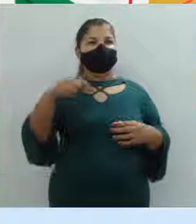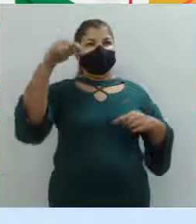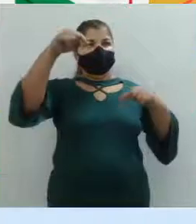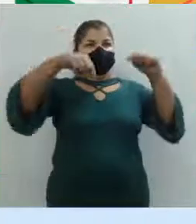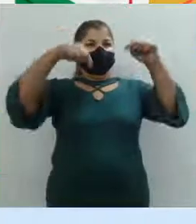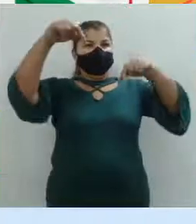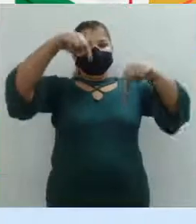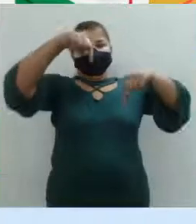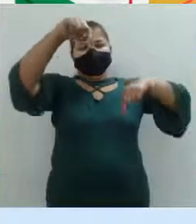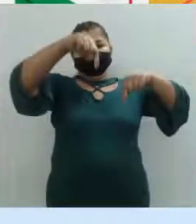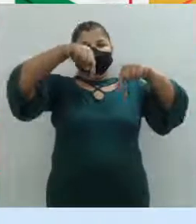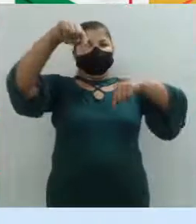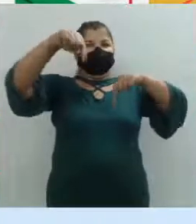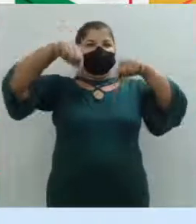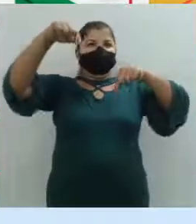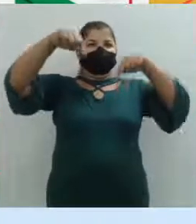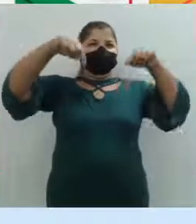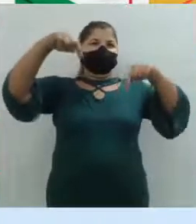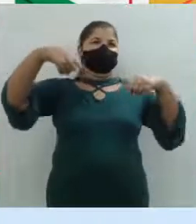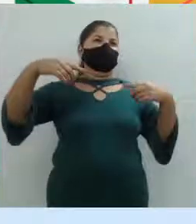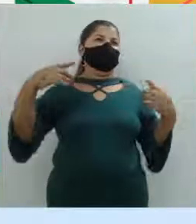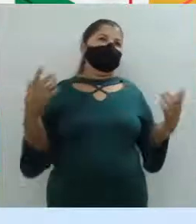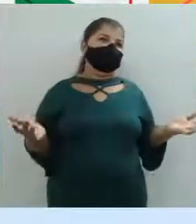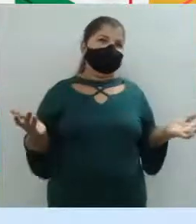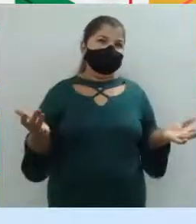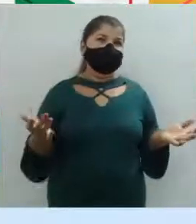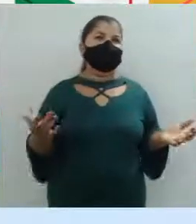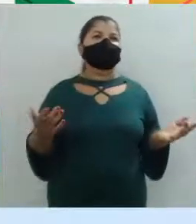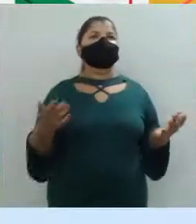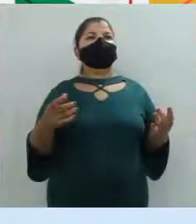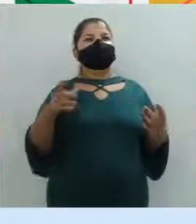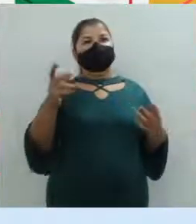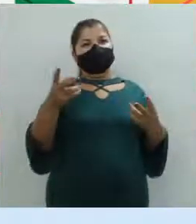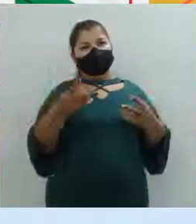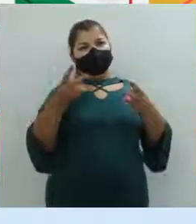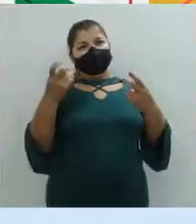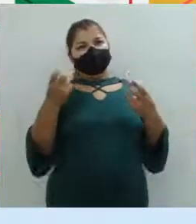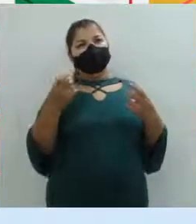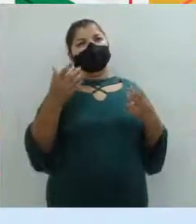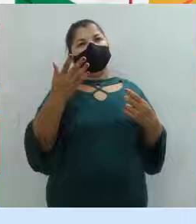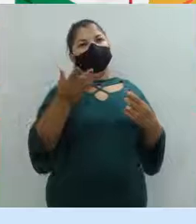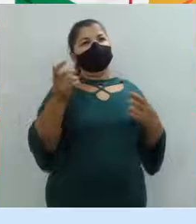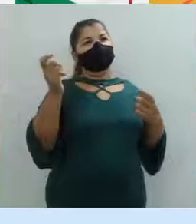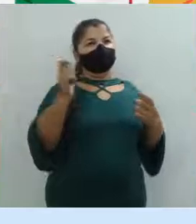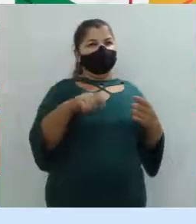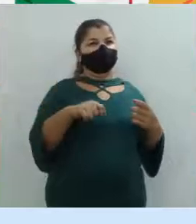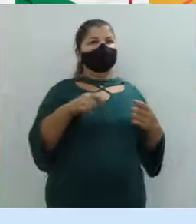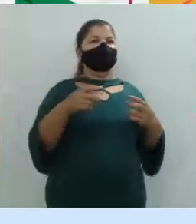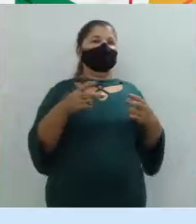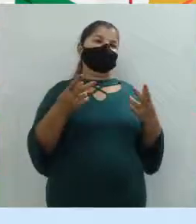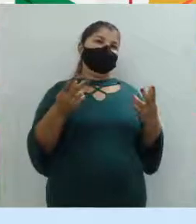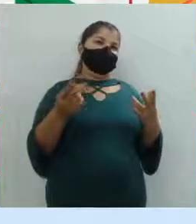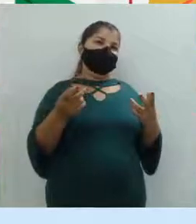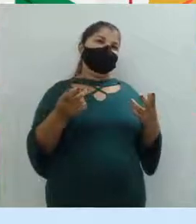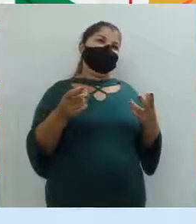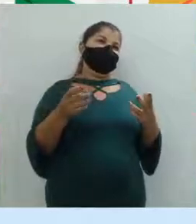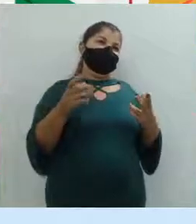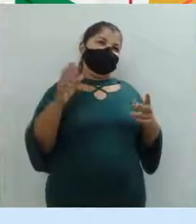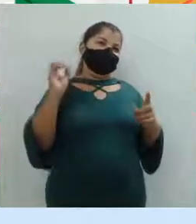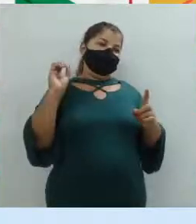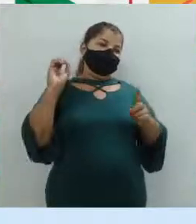com uma linha de nylon. Então a linha de nylon a gente não consegue perceber, mas os objetos, no caso as garrafas, sim. E aí, por elas